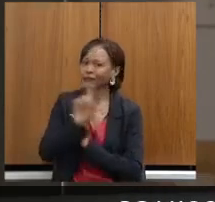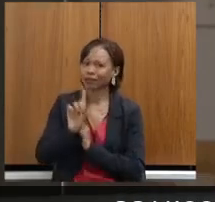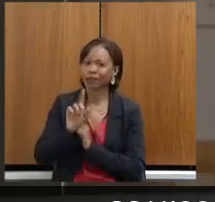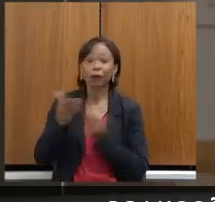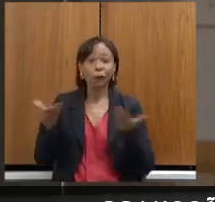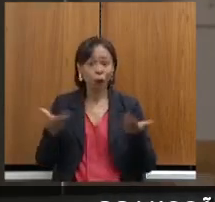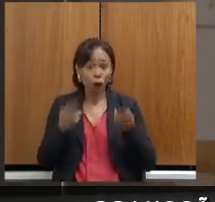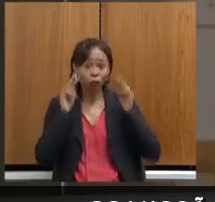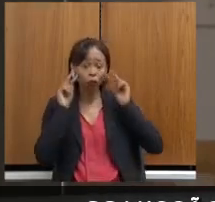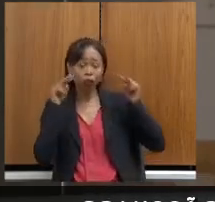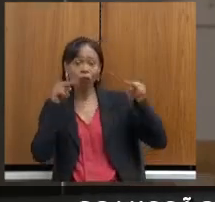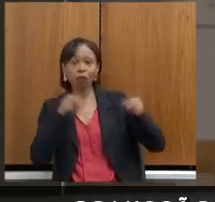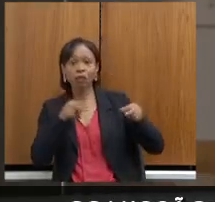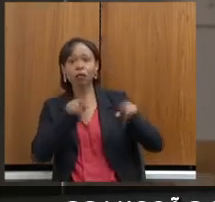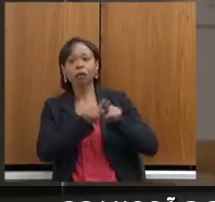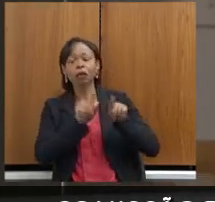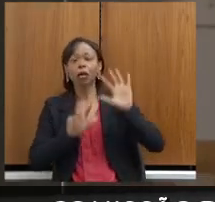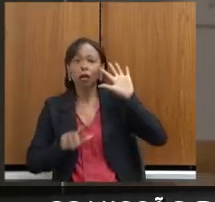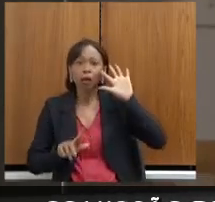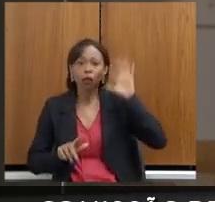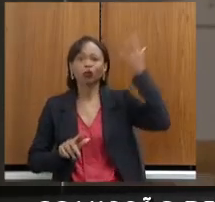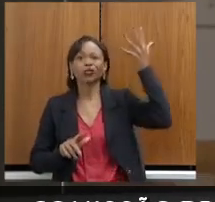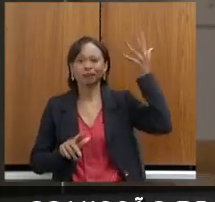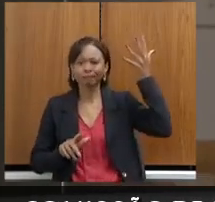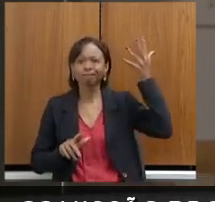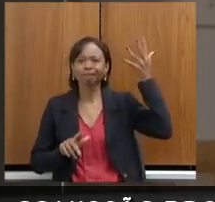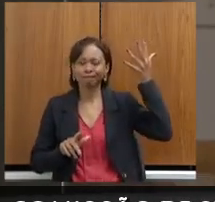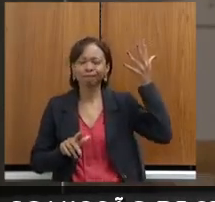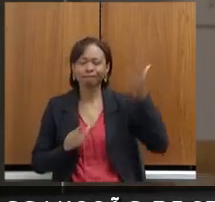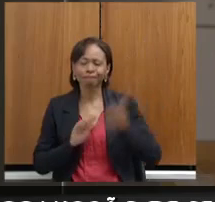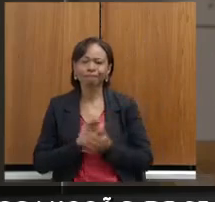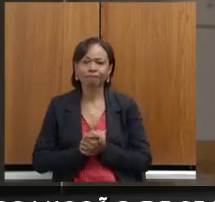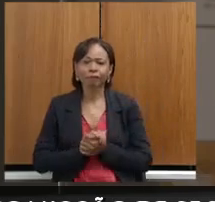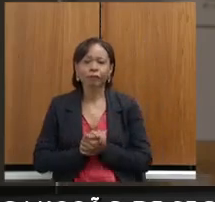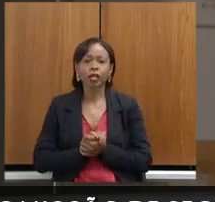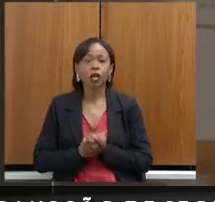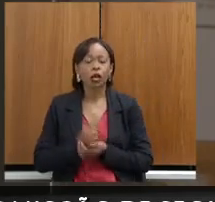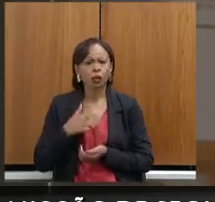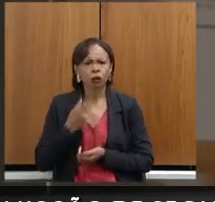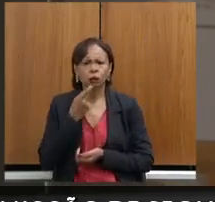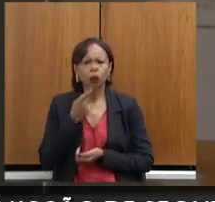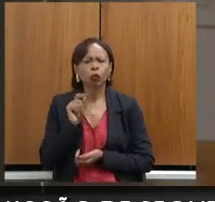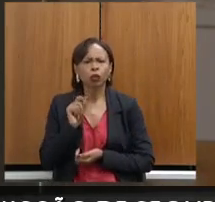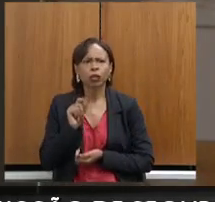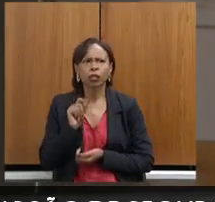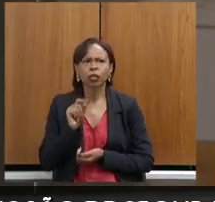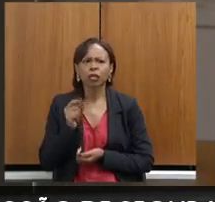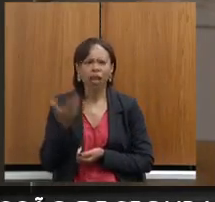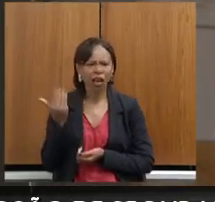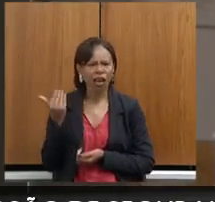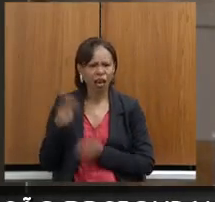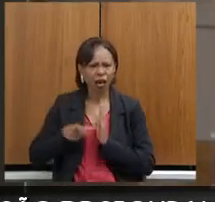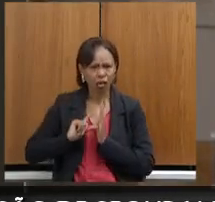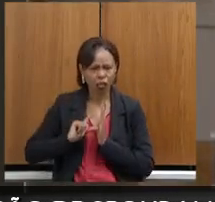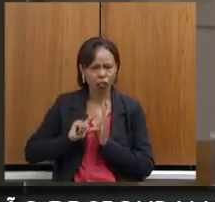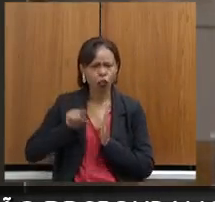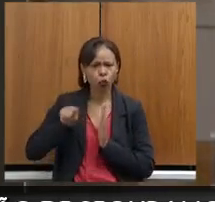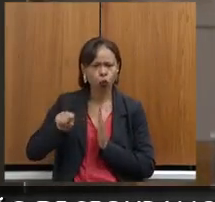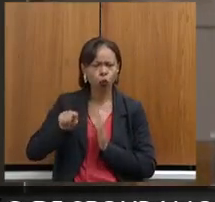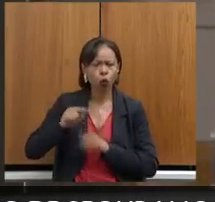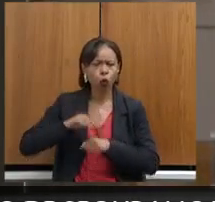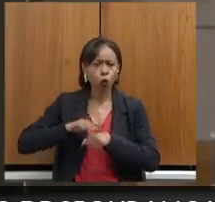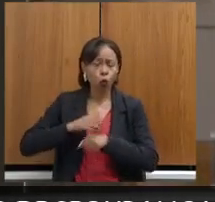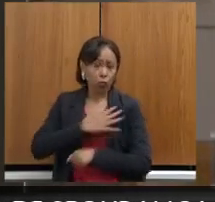aí uma luz no final do túnel eu confesso que em relação O que foi dito pelo